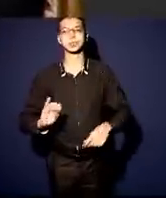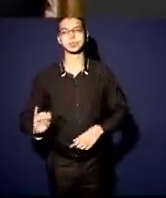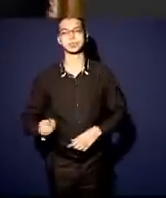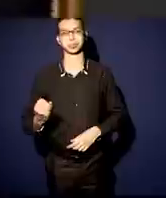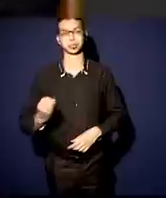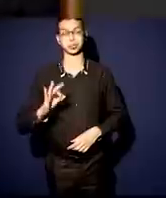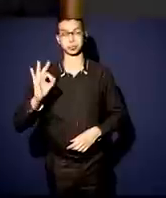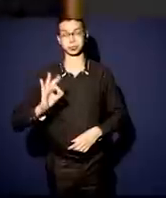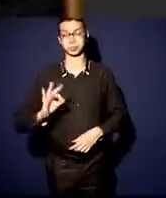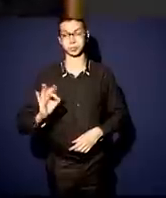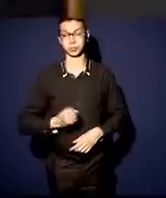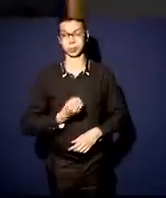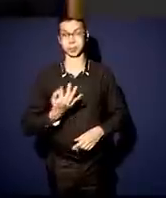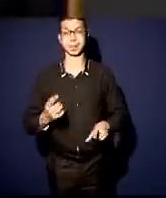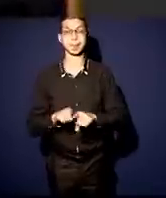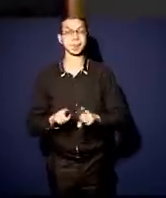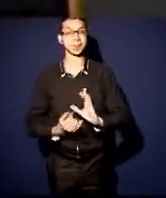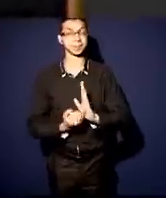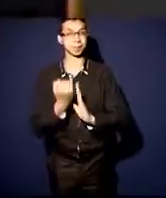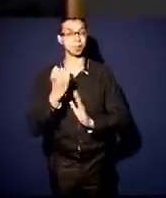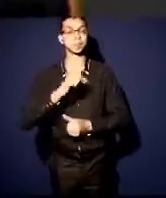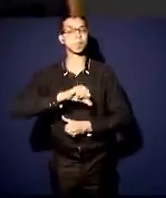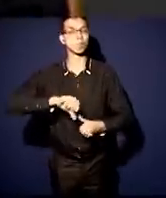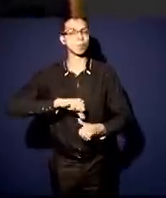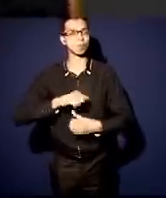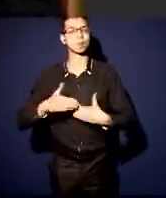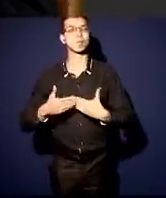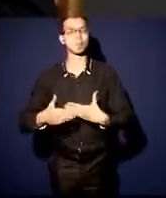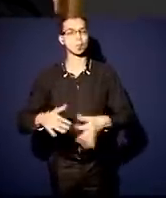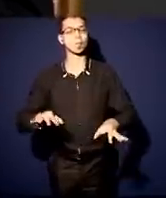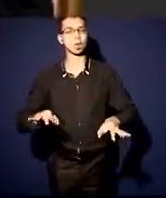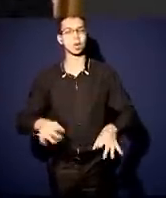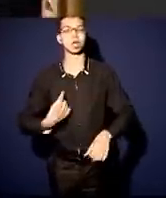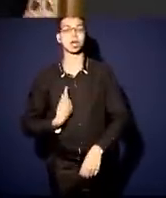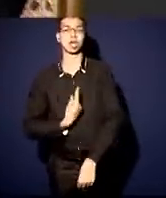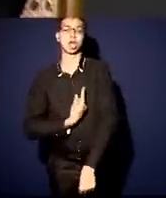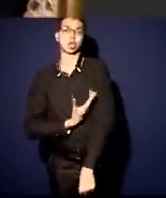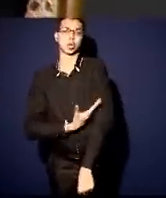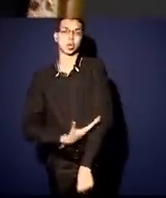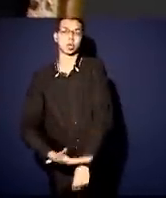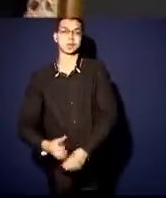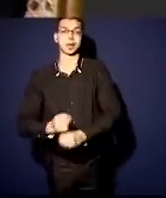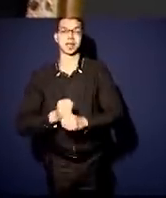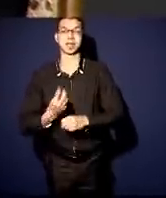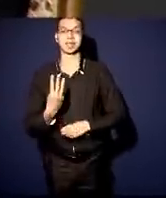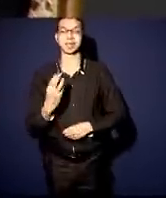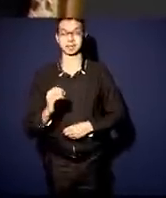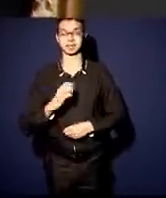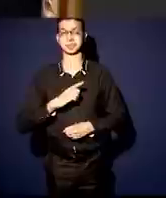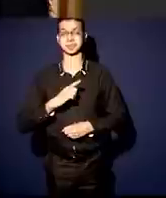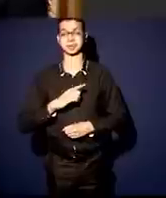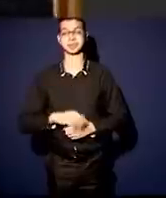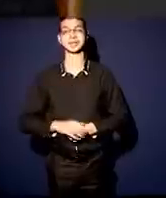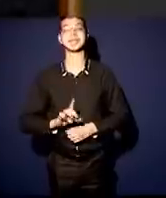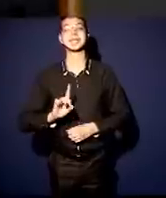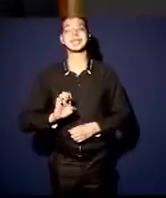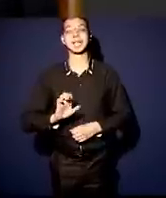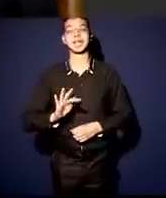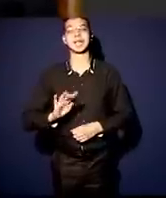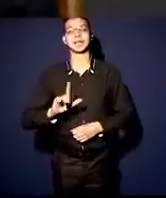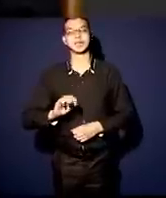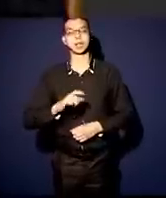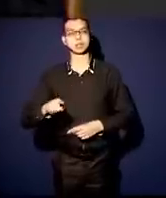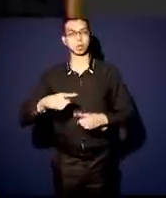inflação. Uma mudança de cenário, sabe? A gente acostuma com 30 anos, né, de deflação. Uma hora isso